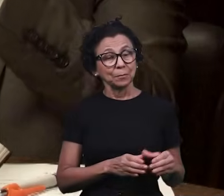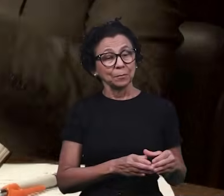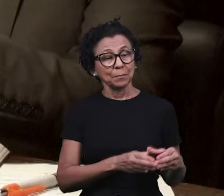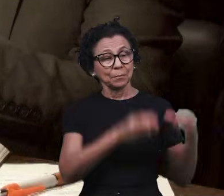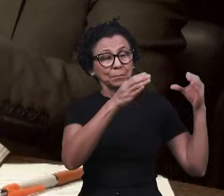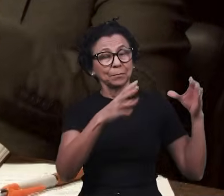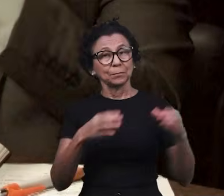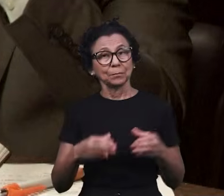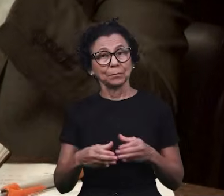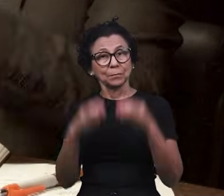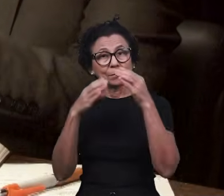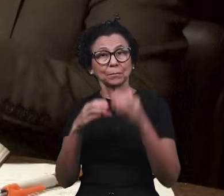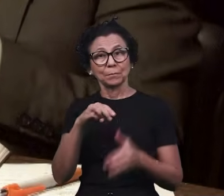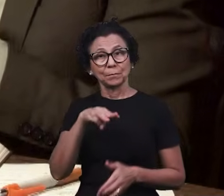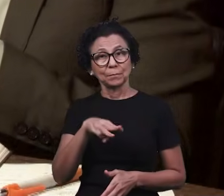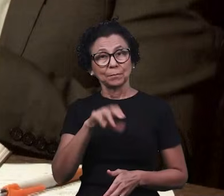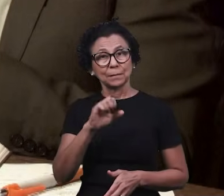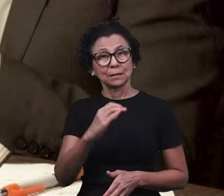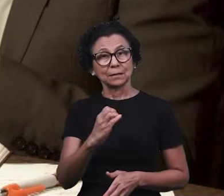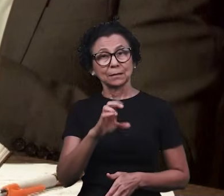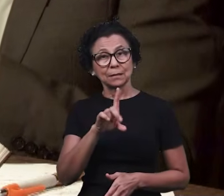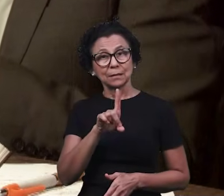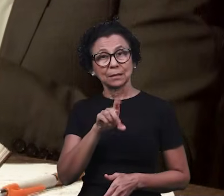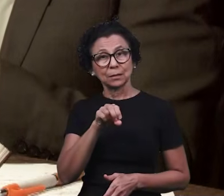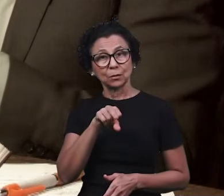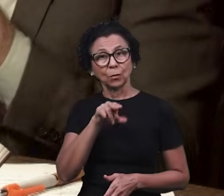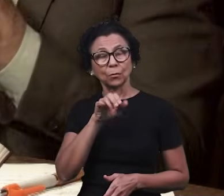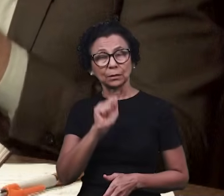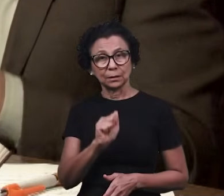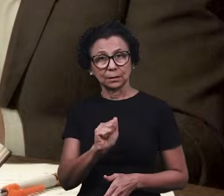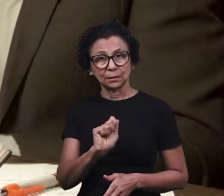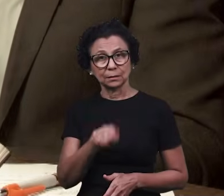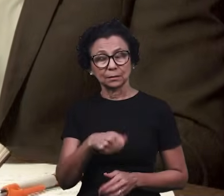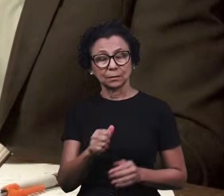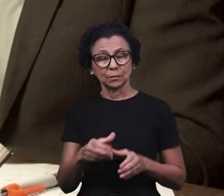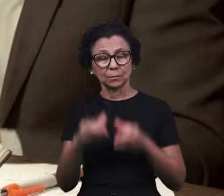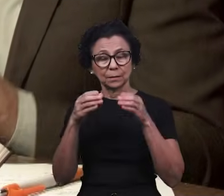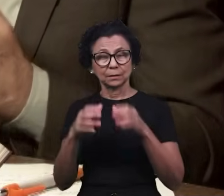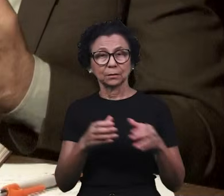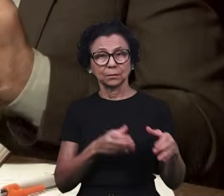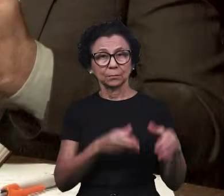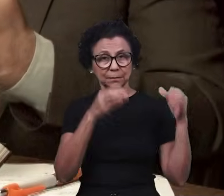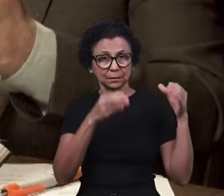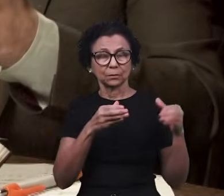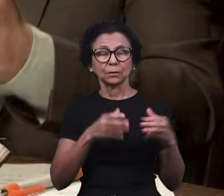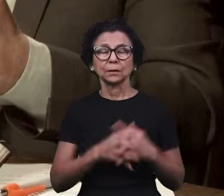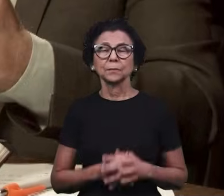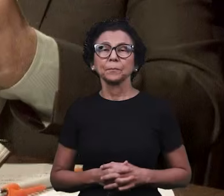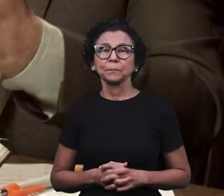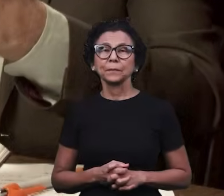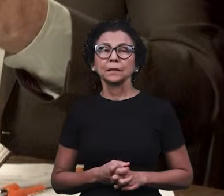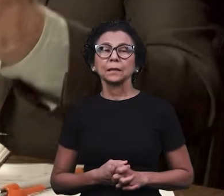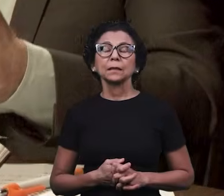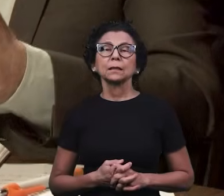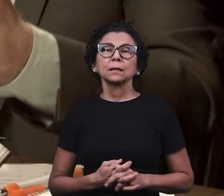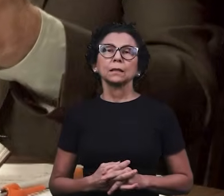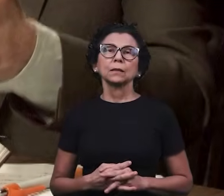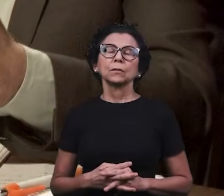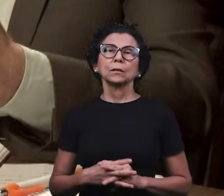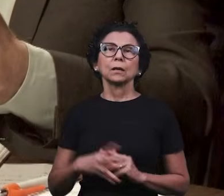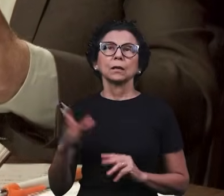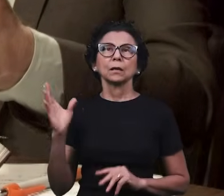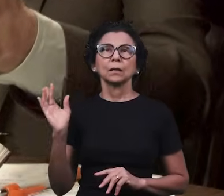uma família que Deus queria alcançar. Então, é a mão, é o trabalho